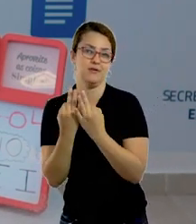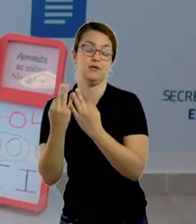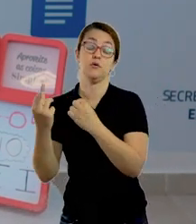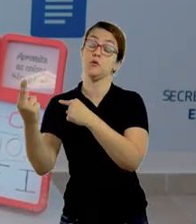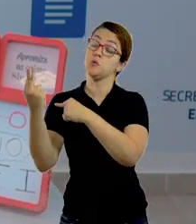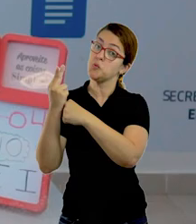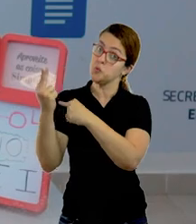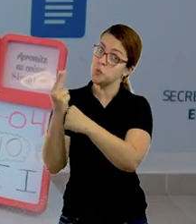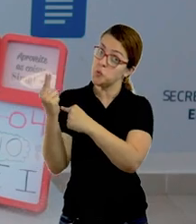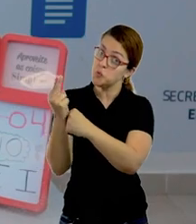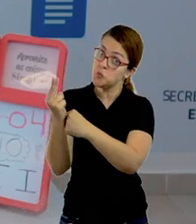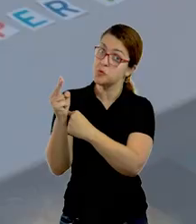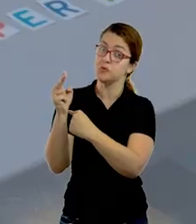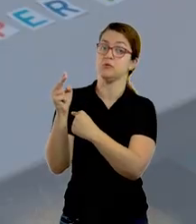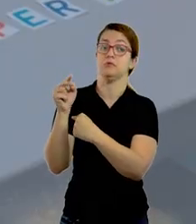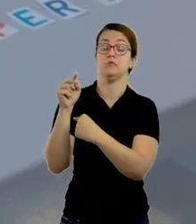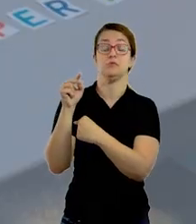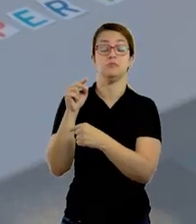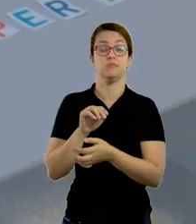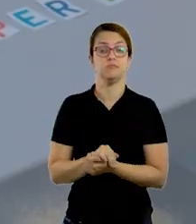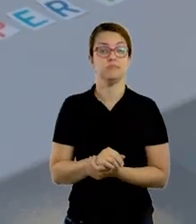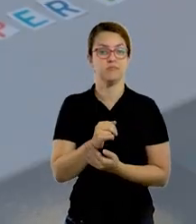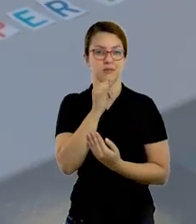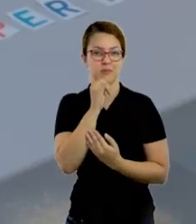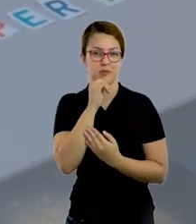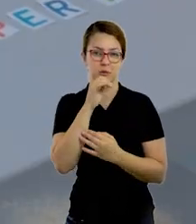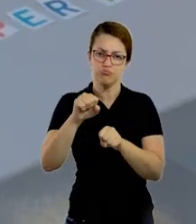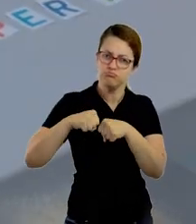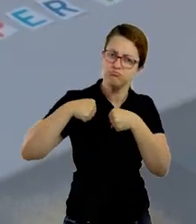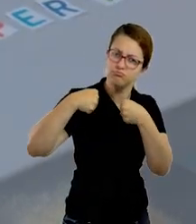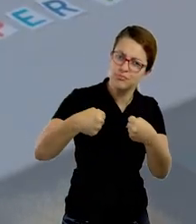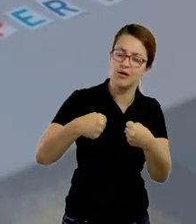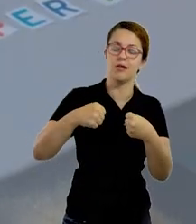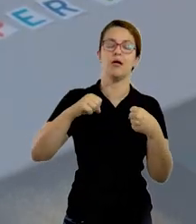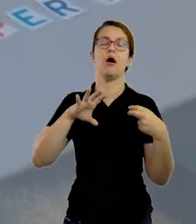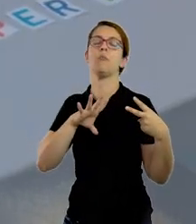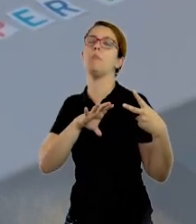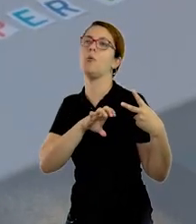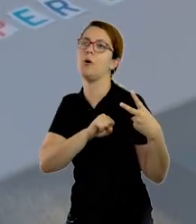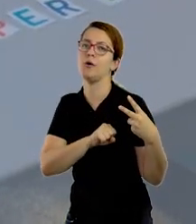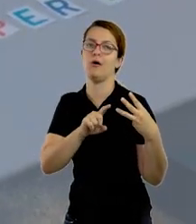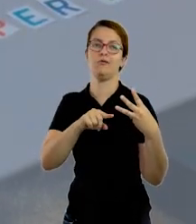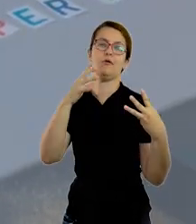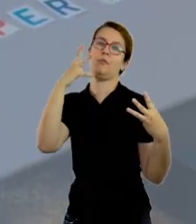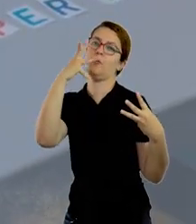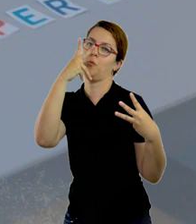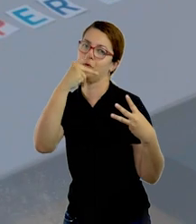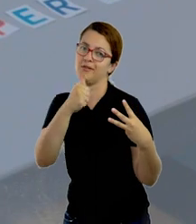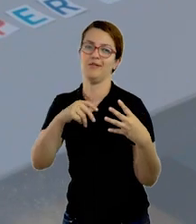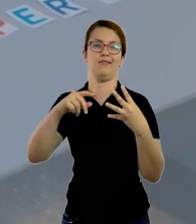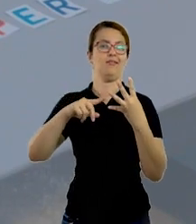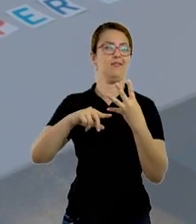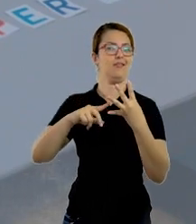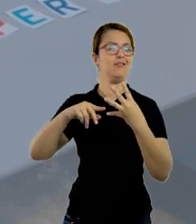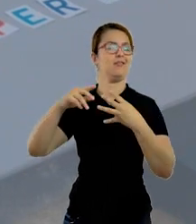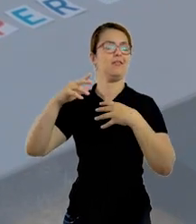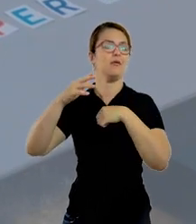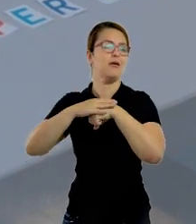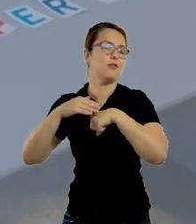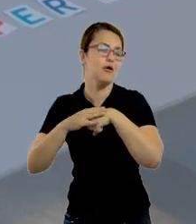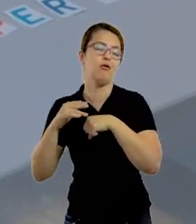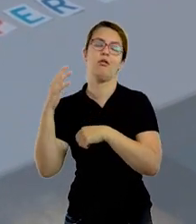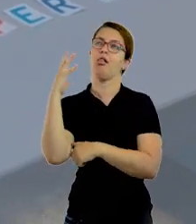só essas sugestões aqui. Guerreira, amorosa, bonita, carinhosa,